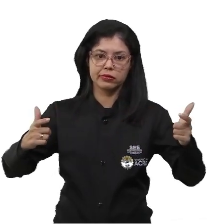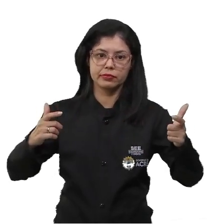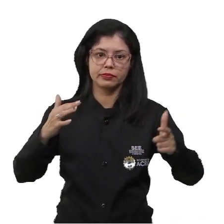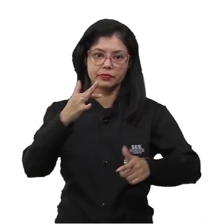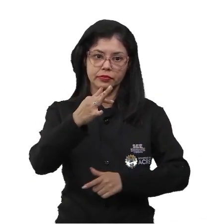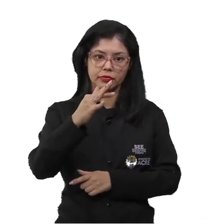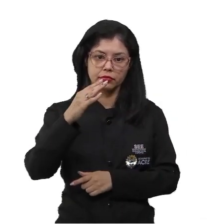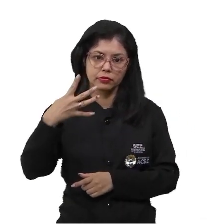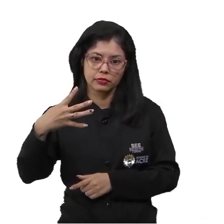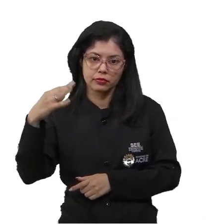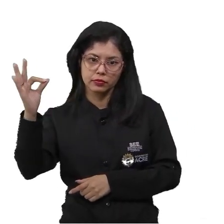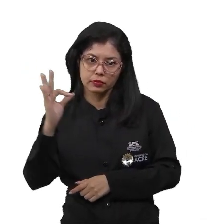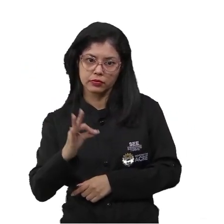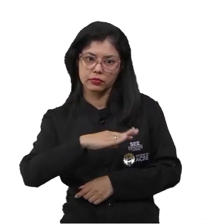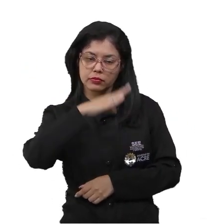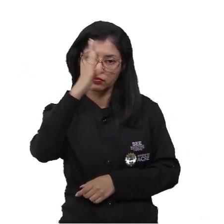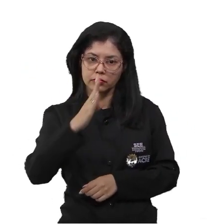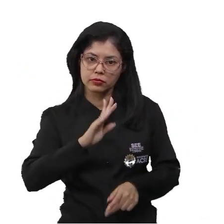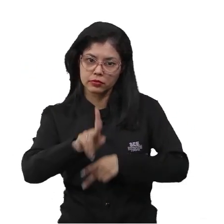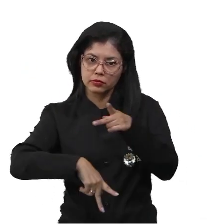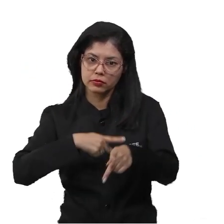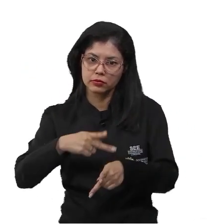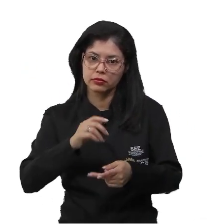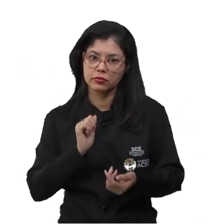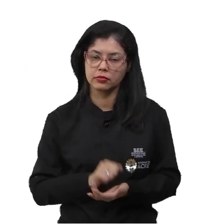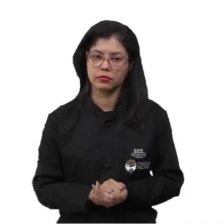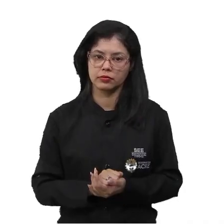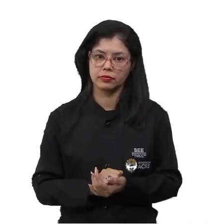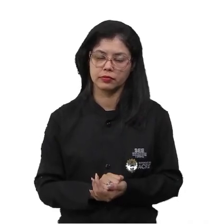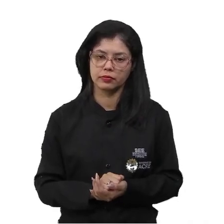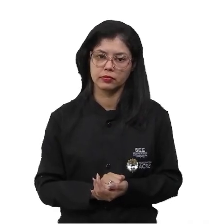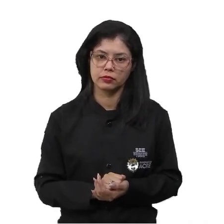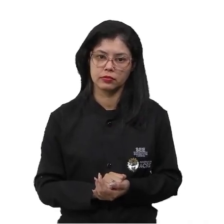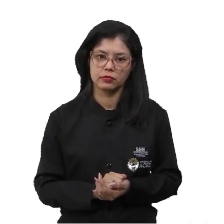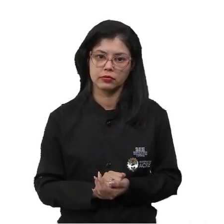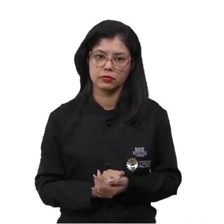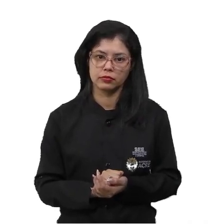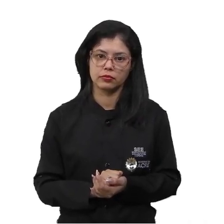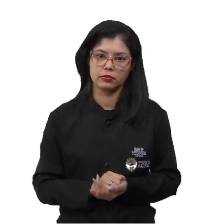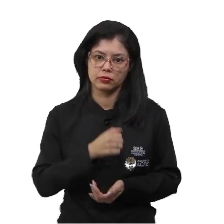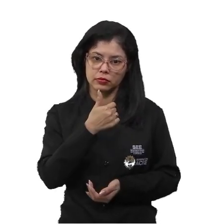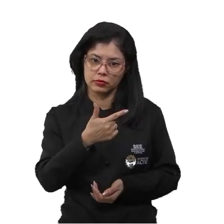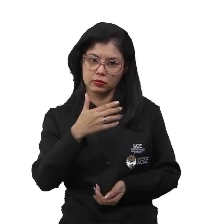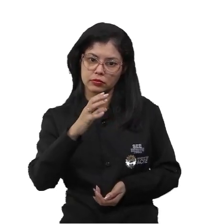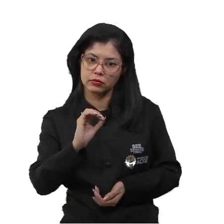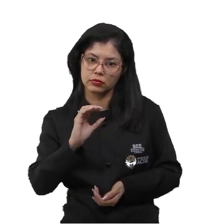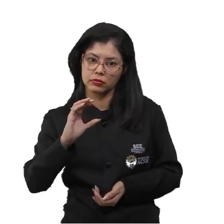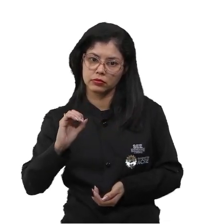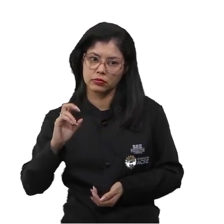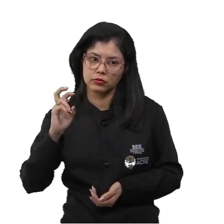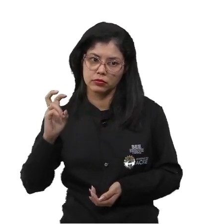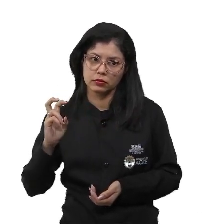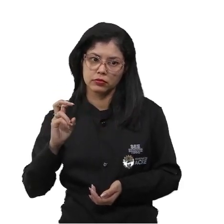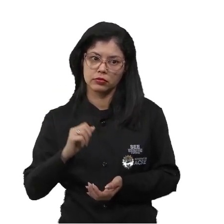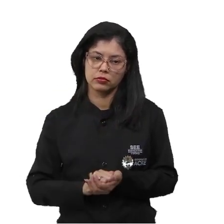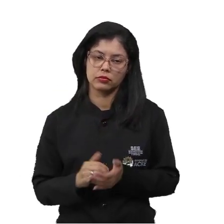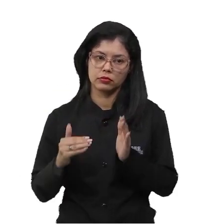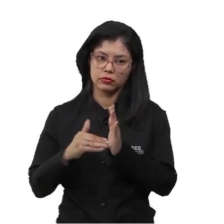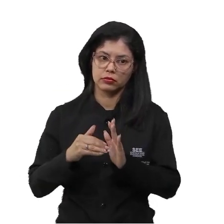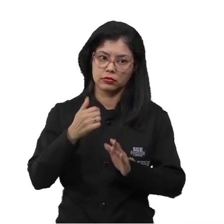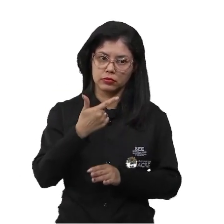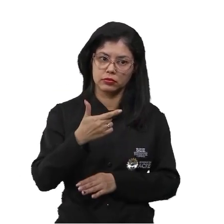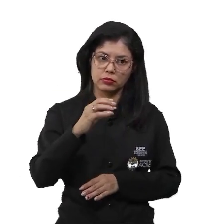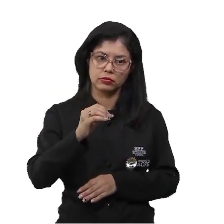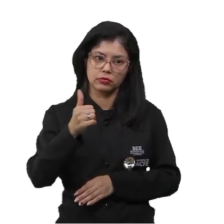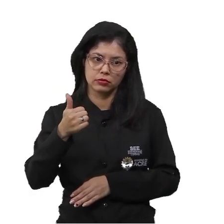de 74% da população brasileira encarcerada entre 2005